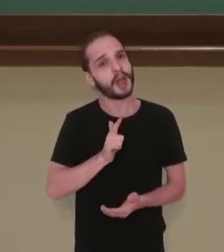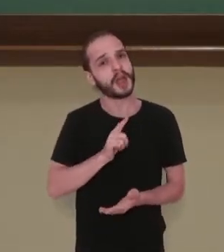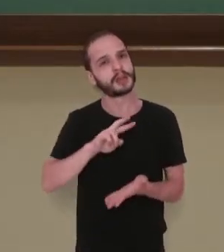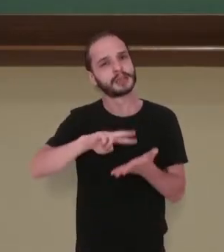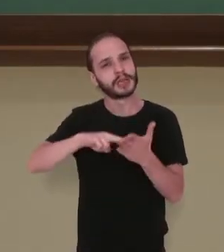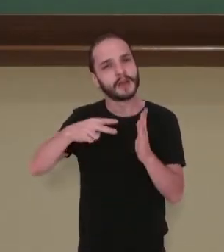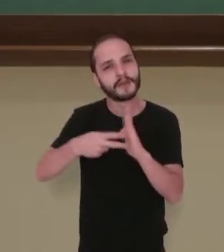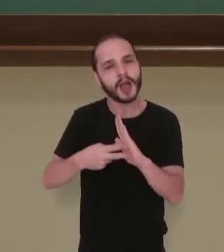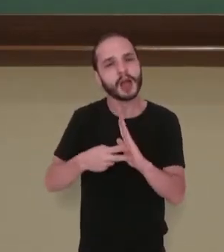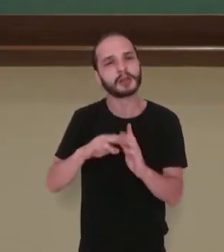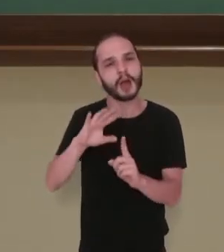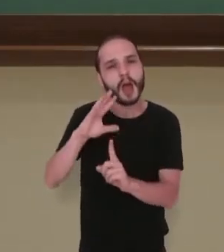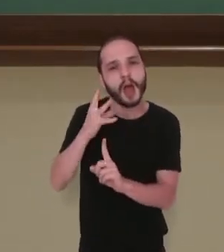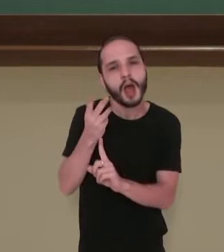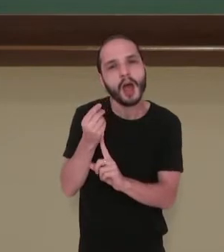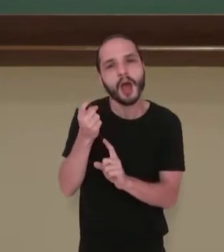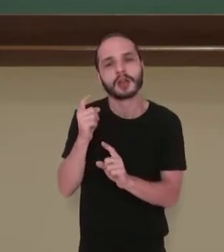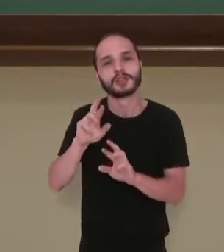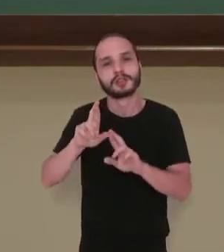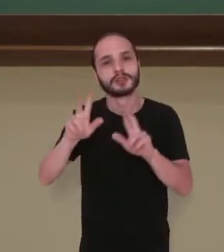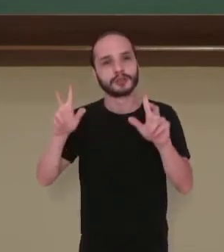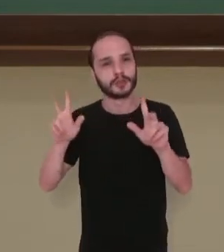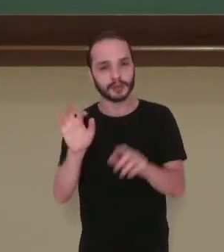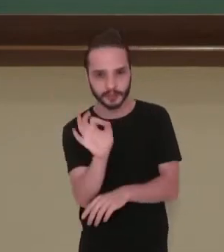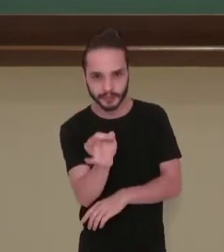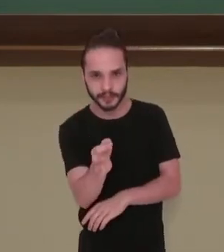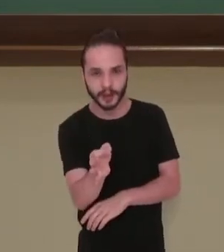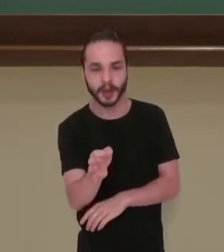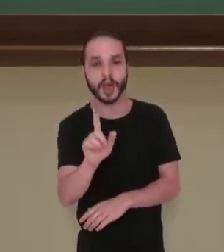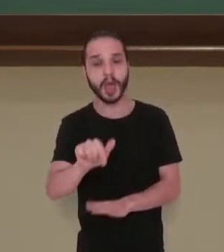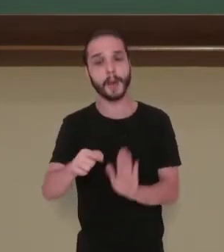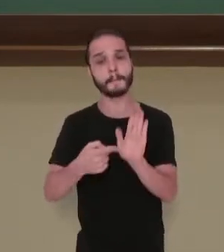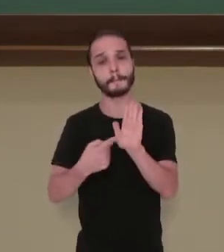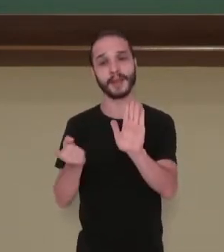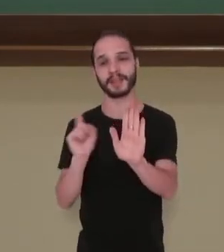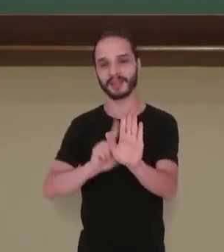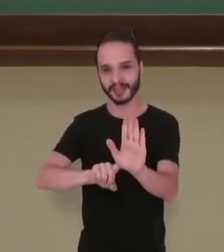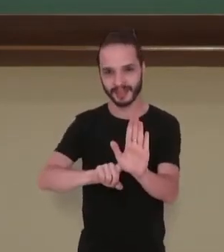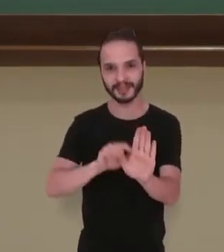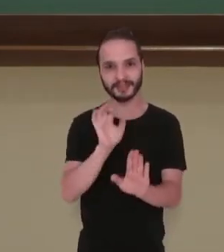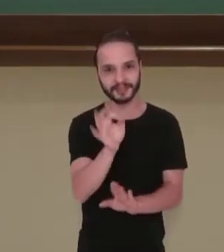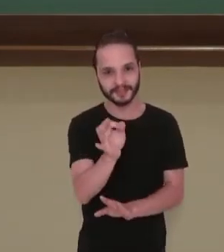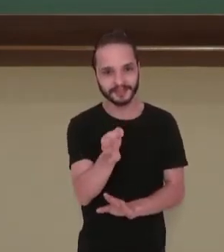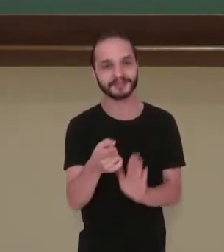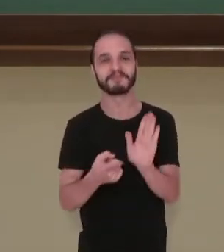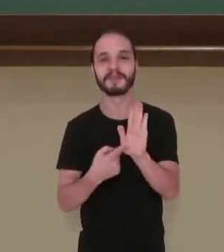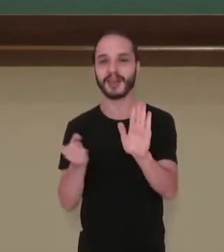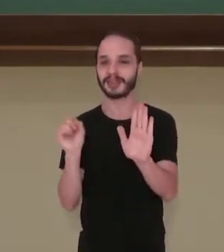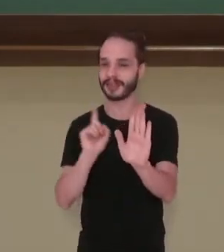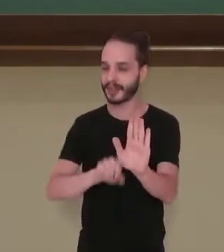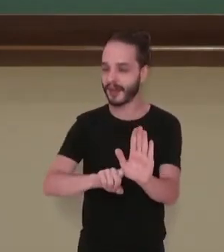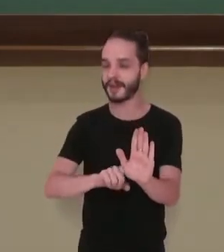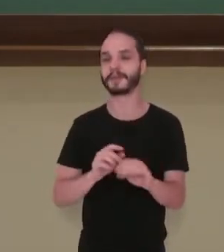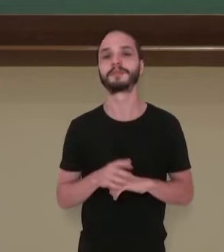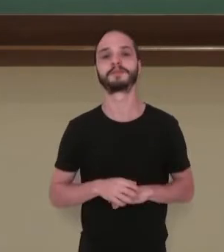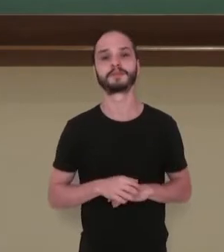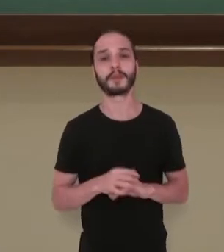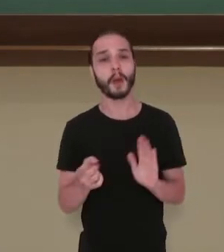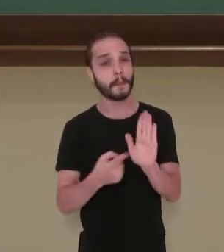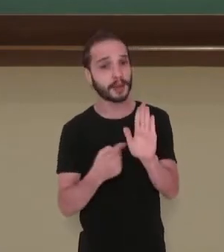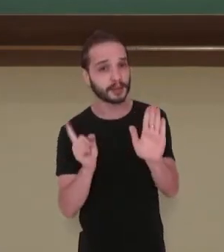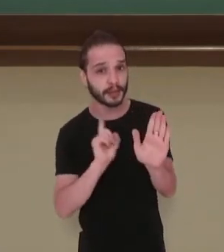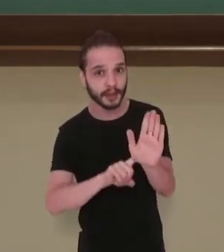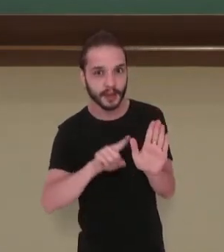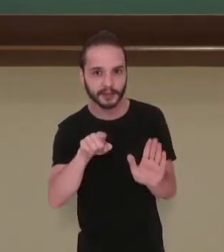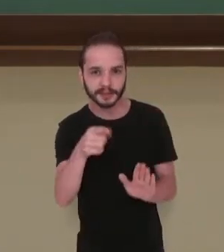mesmo? Eu já vejo a utilização do quê? De uma metáfora, acertou quem disse. E a metáfora, você sabe,